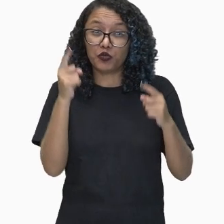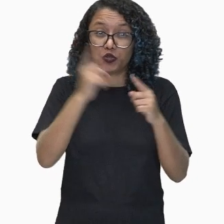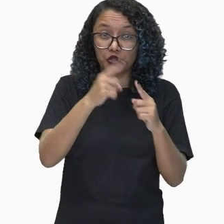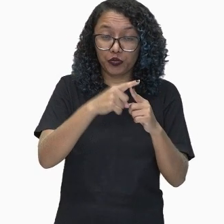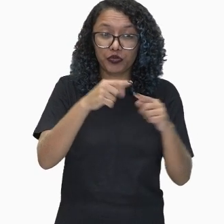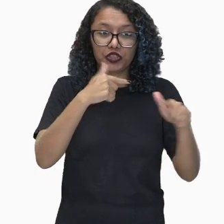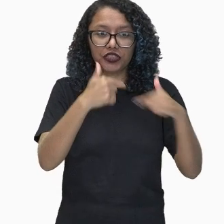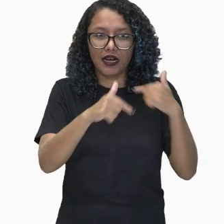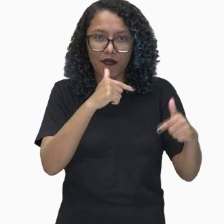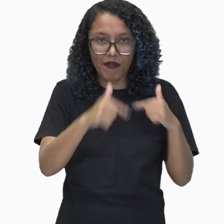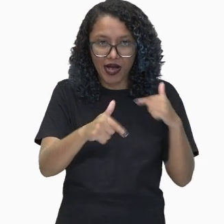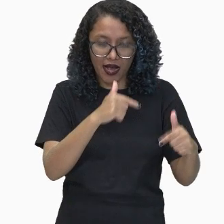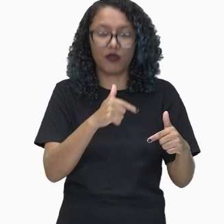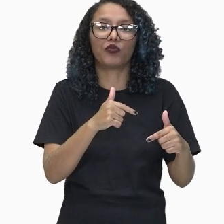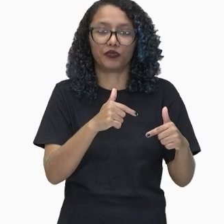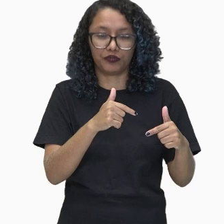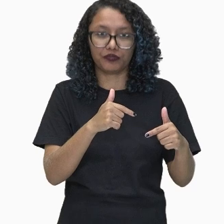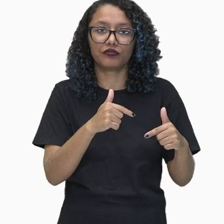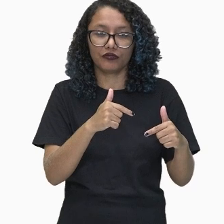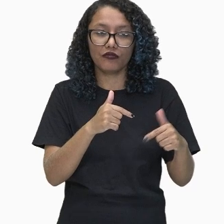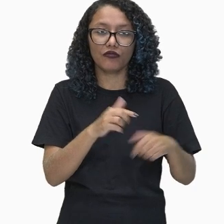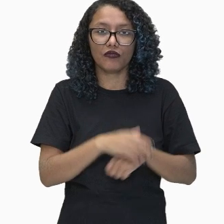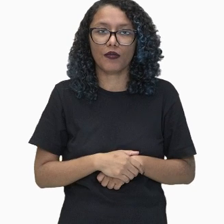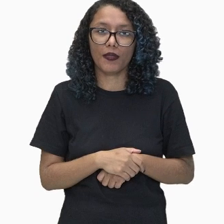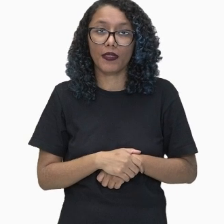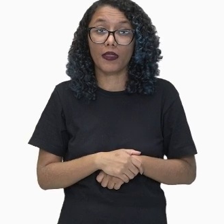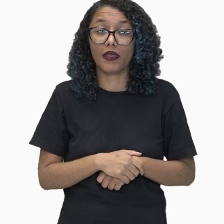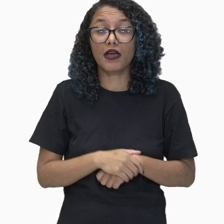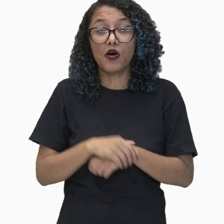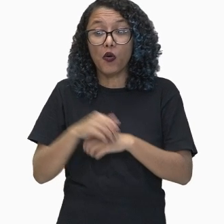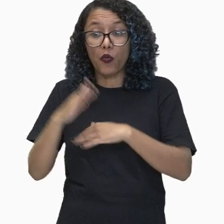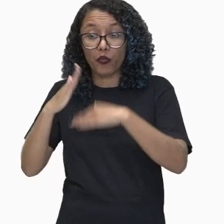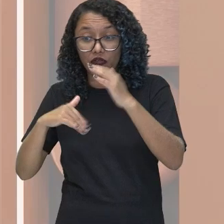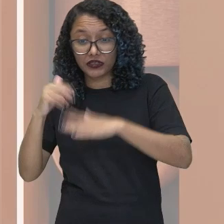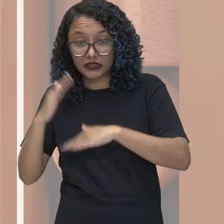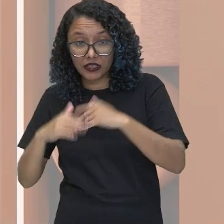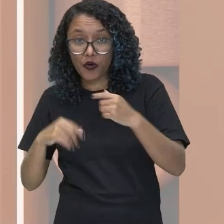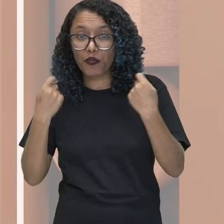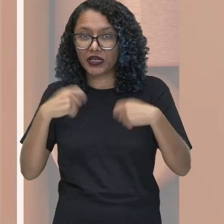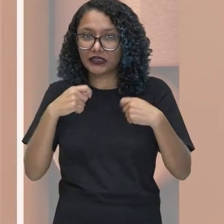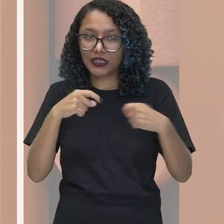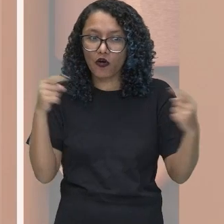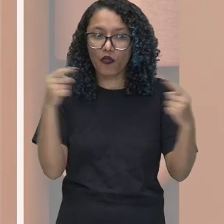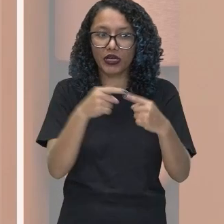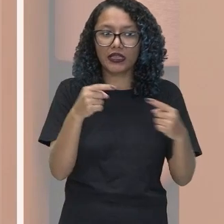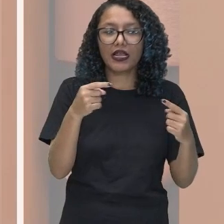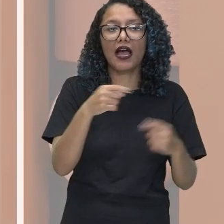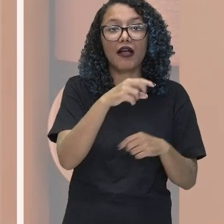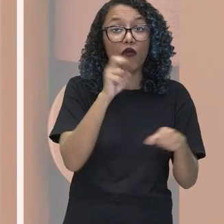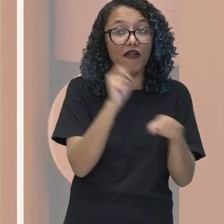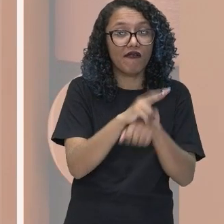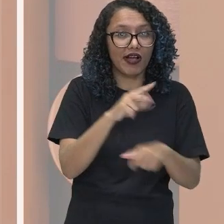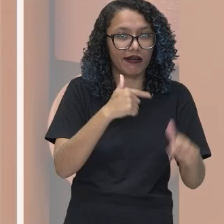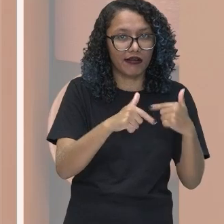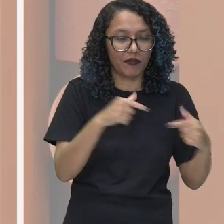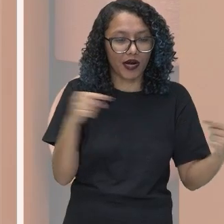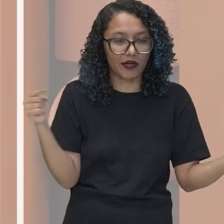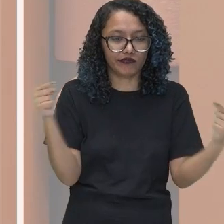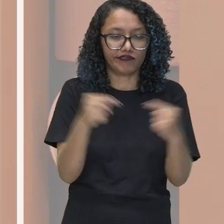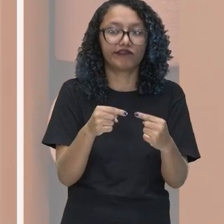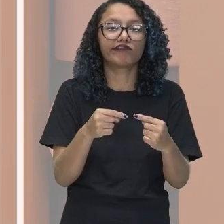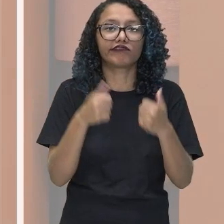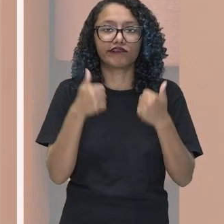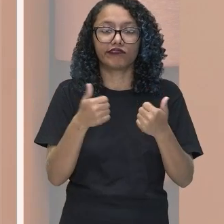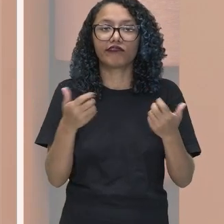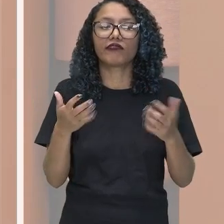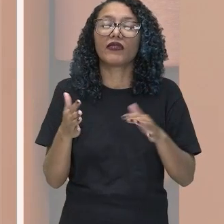Então, teu trabalho tem que ter a ver com o que falta. Agora a gente vai falar do restante da América. A